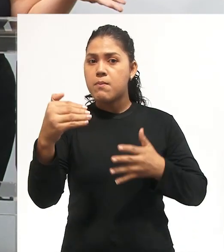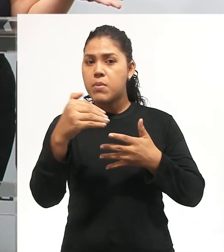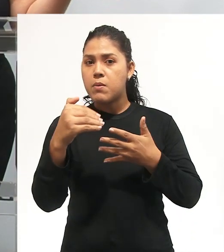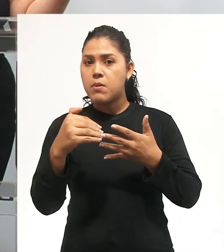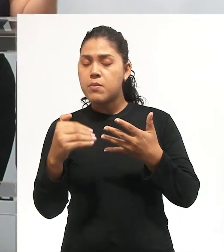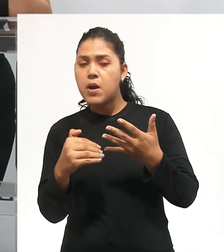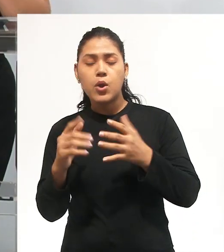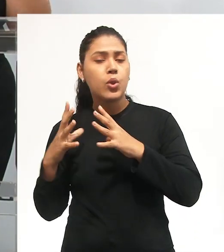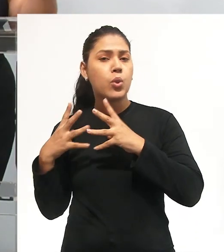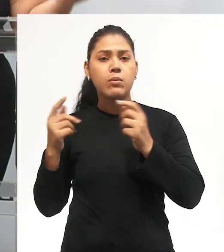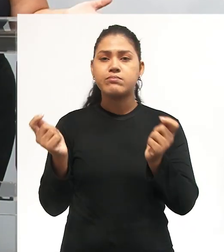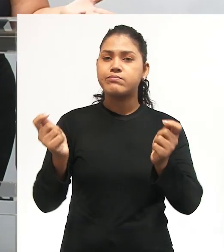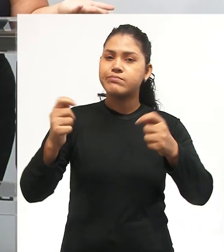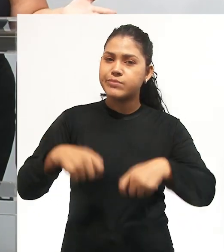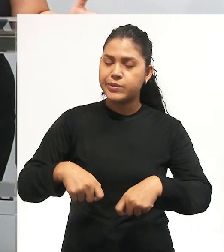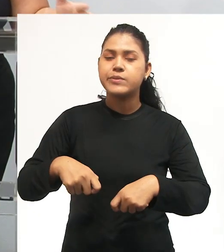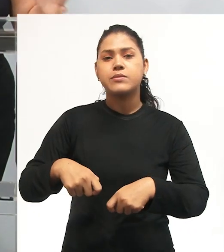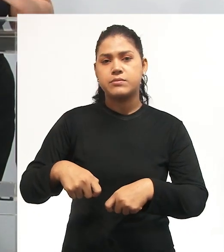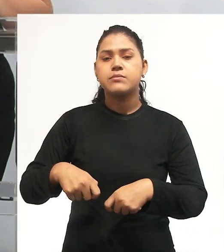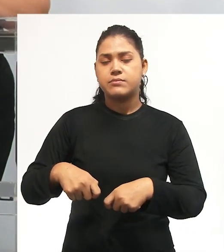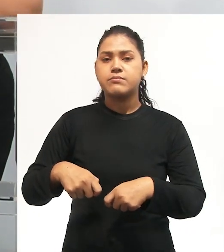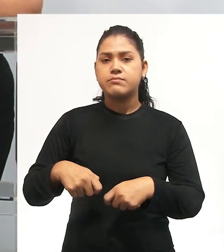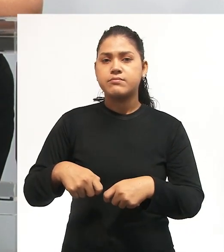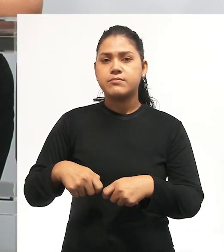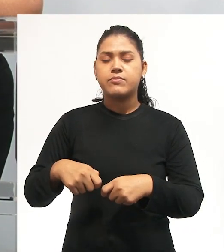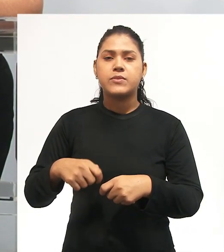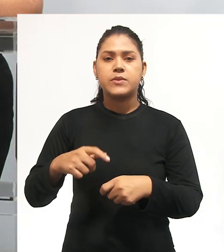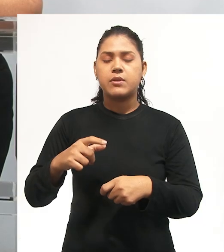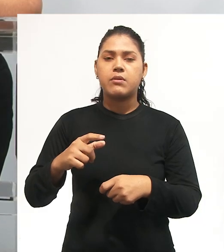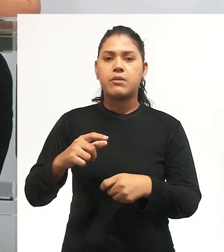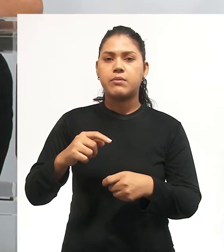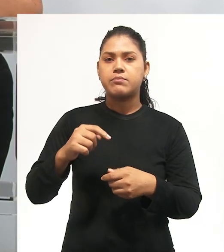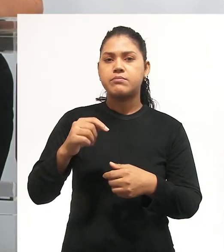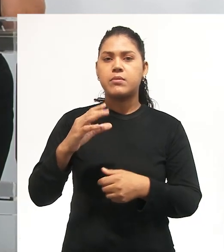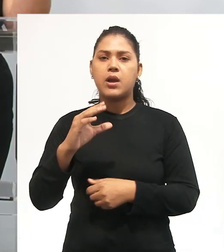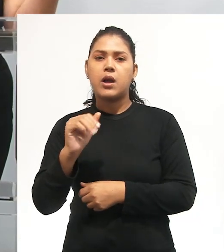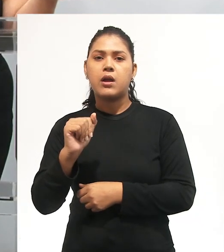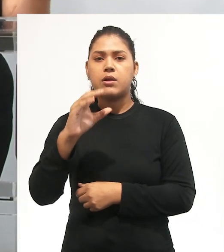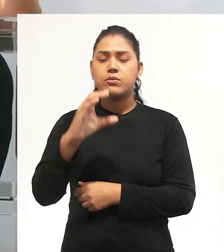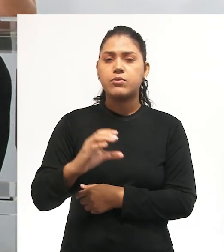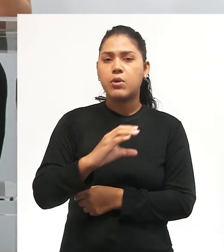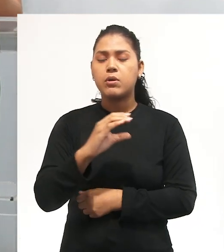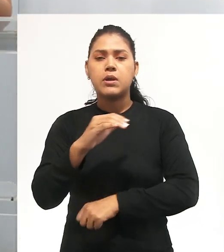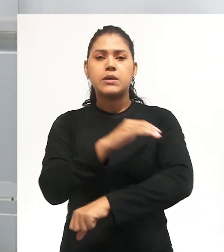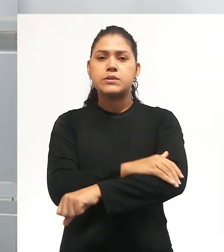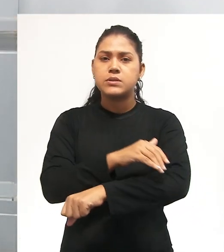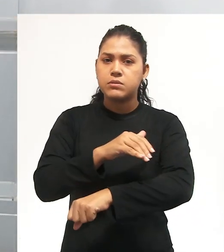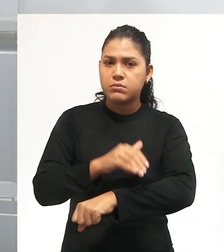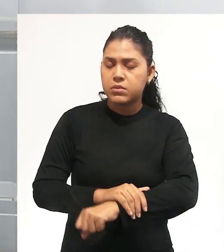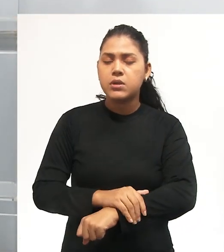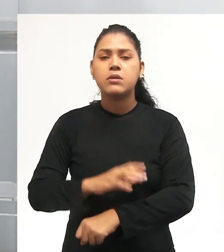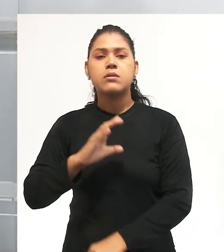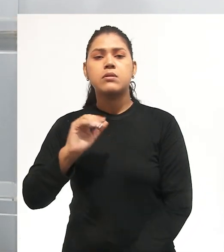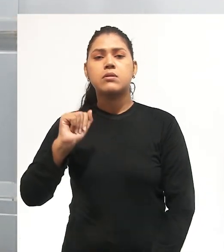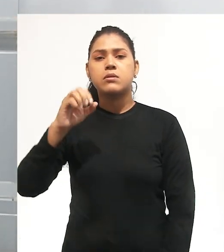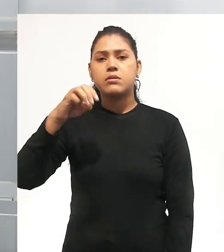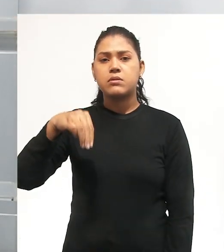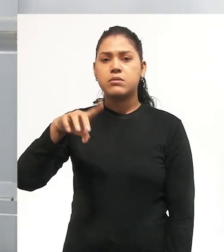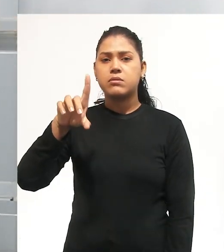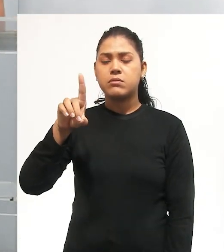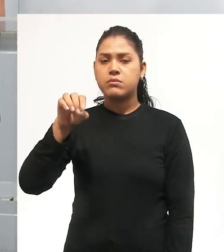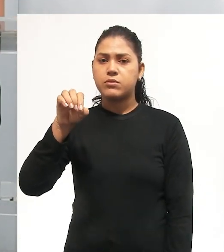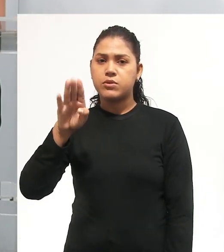todas as possibilidades, né, das representações artísticas também que fazem parte de